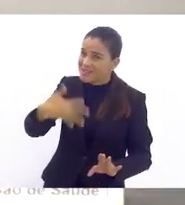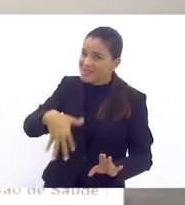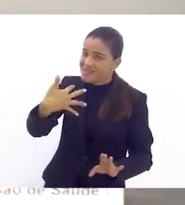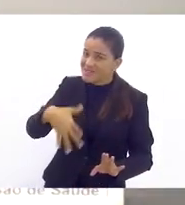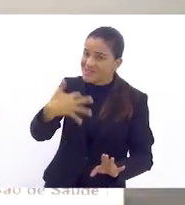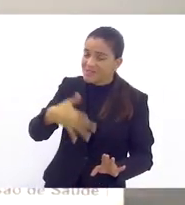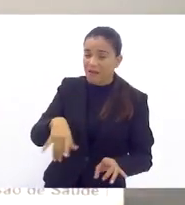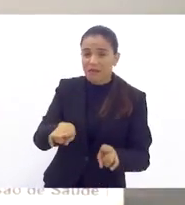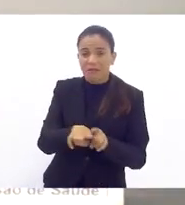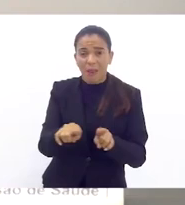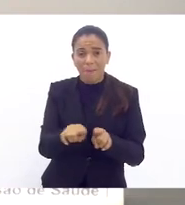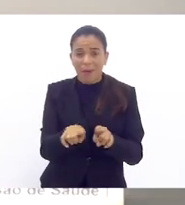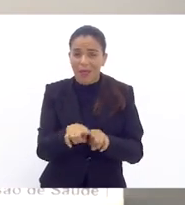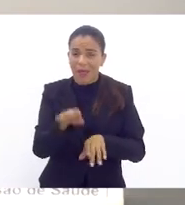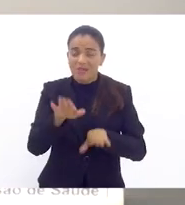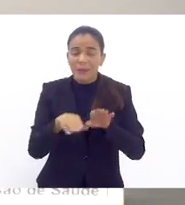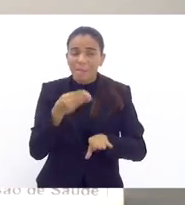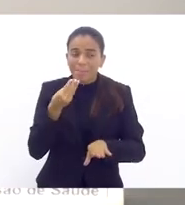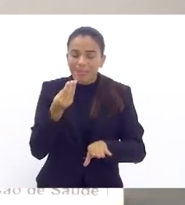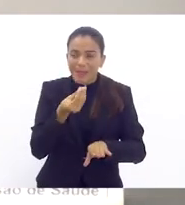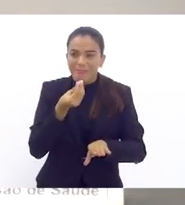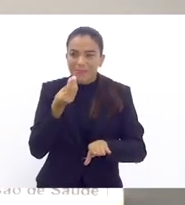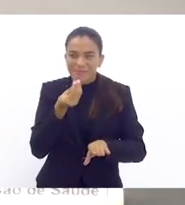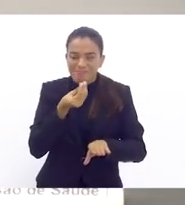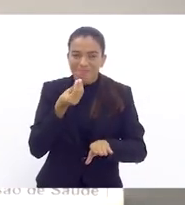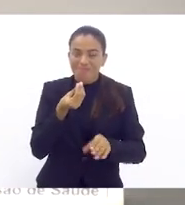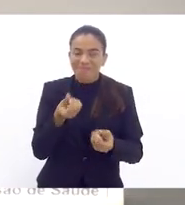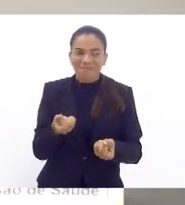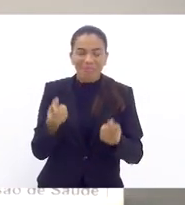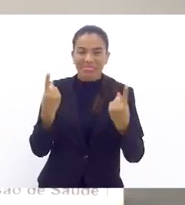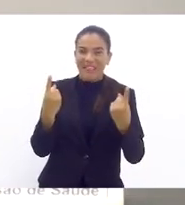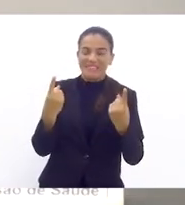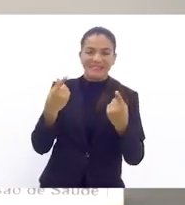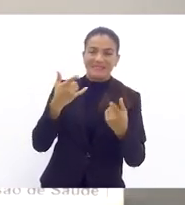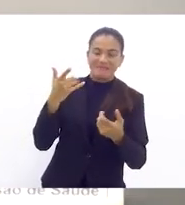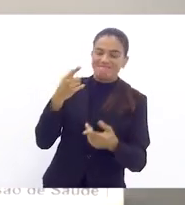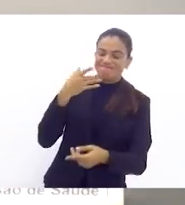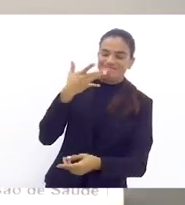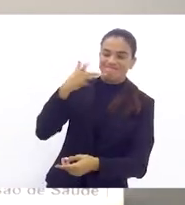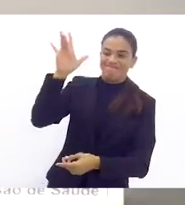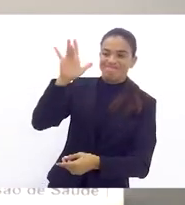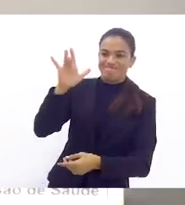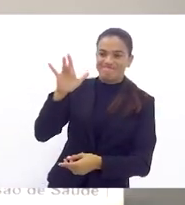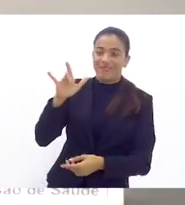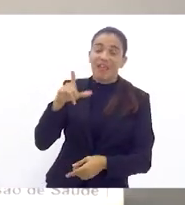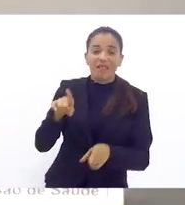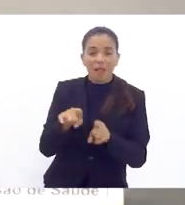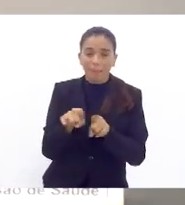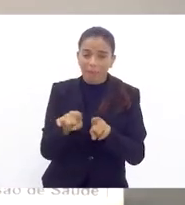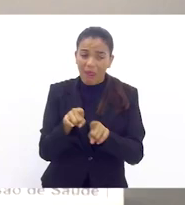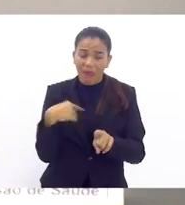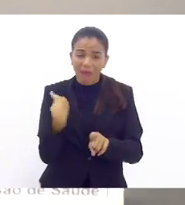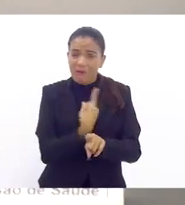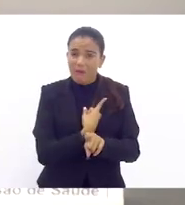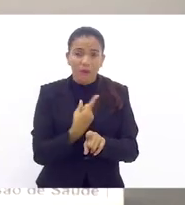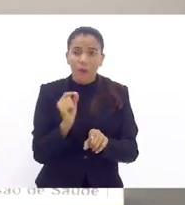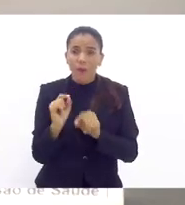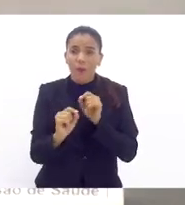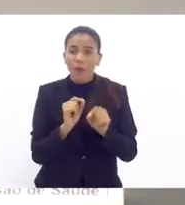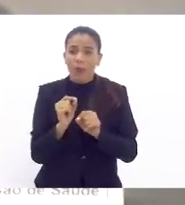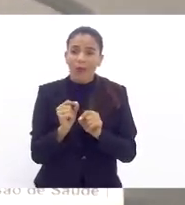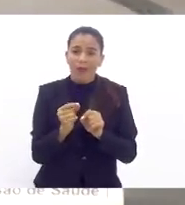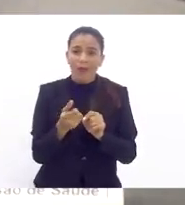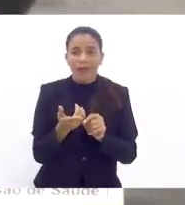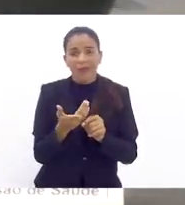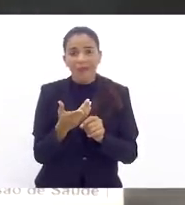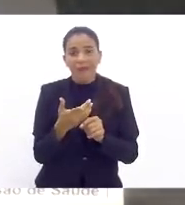gás, nem sempre o paladar agrada a todo mundo. E a gente também estaria, em tese, né,